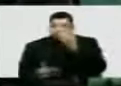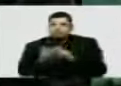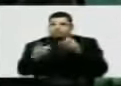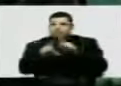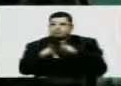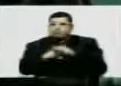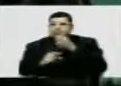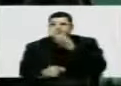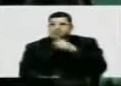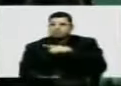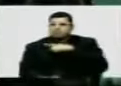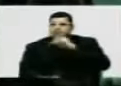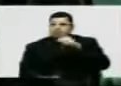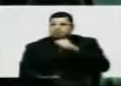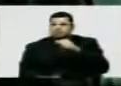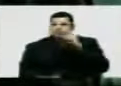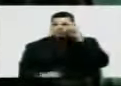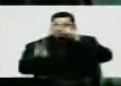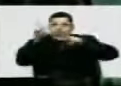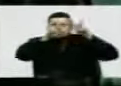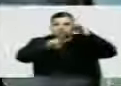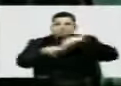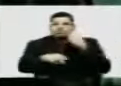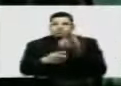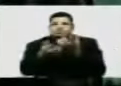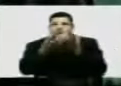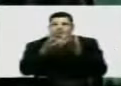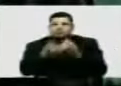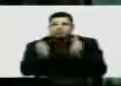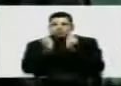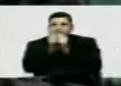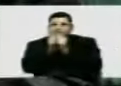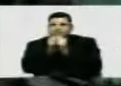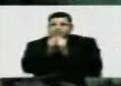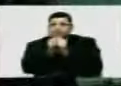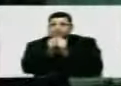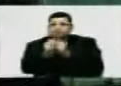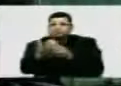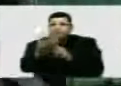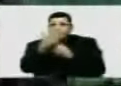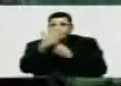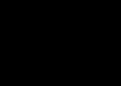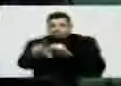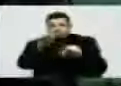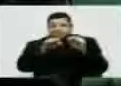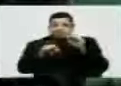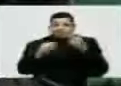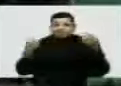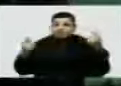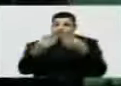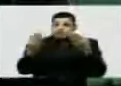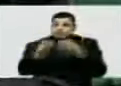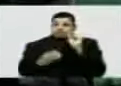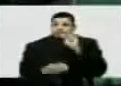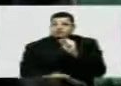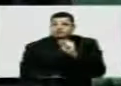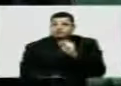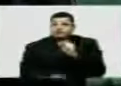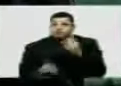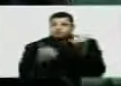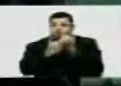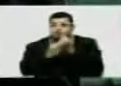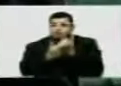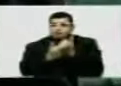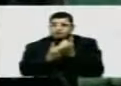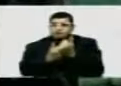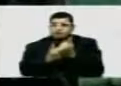Sinésio também tenha essa mesma visão. Nós queremos nos unir em defesa da para